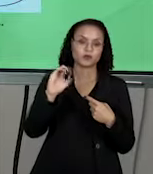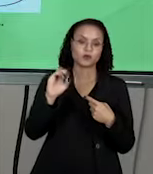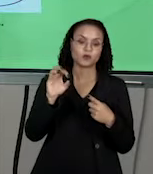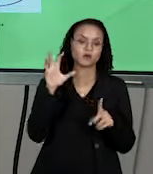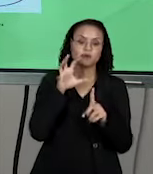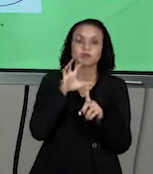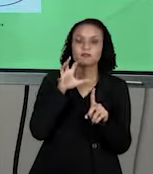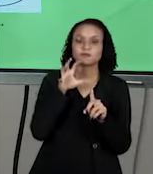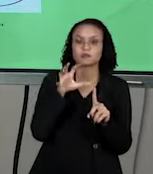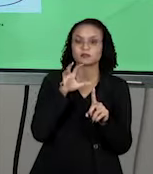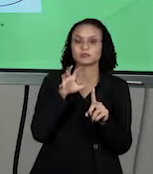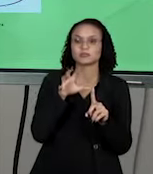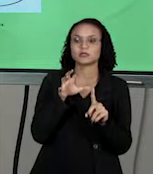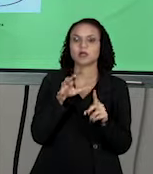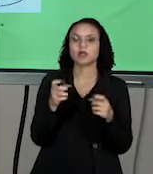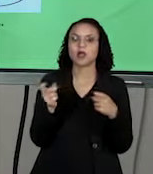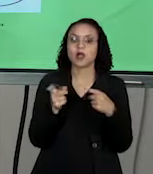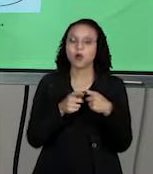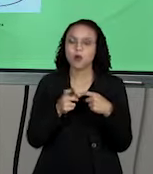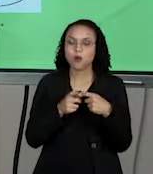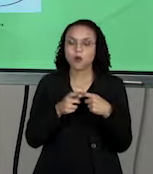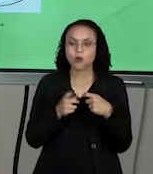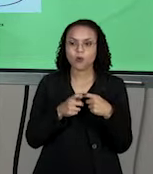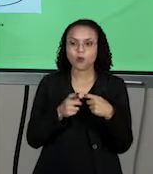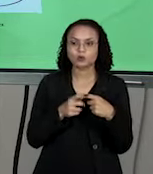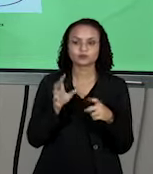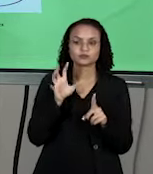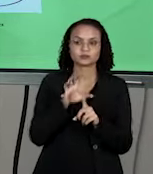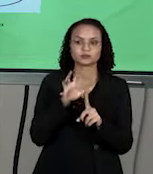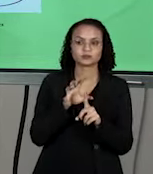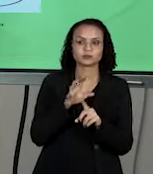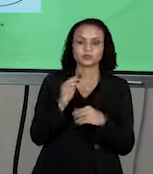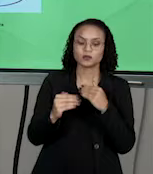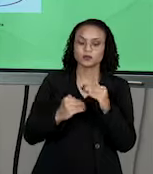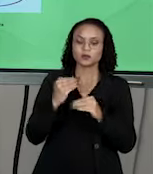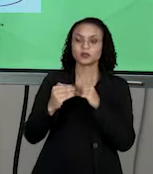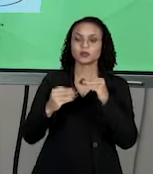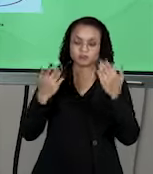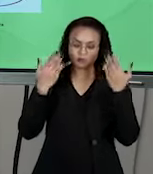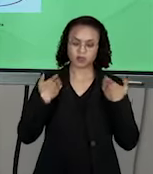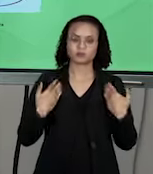no crescimento corporal. Então, vai ajudar